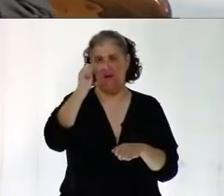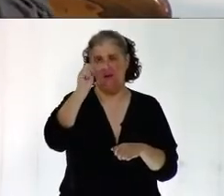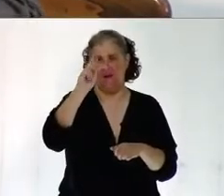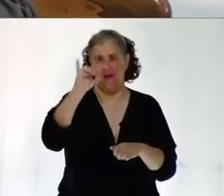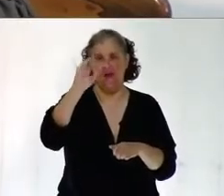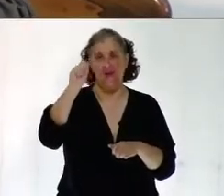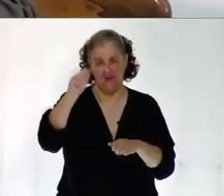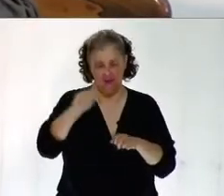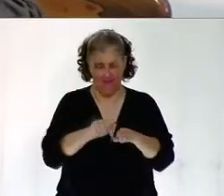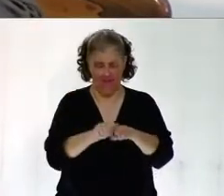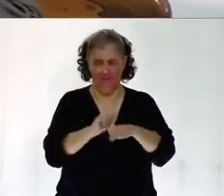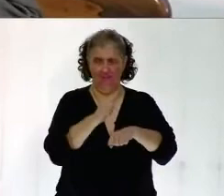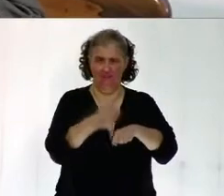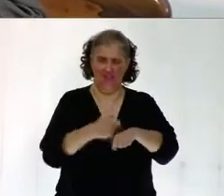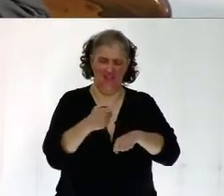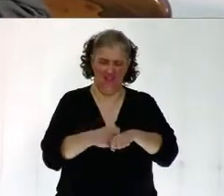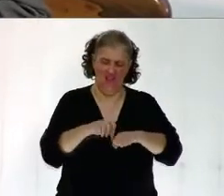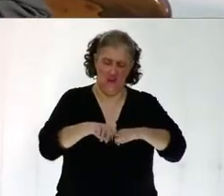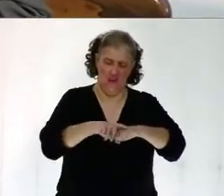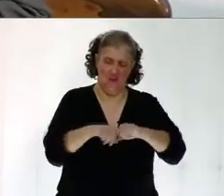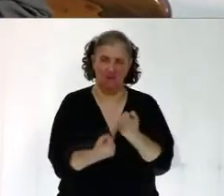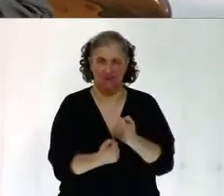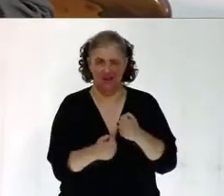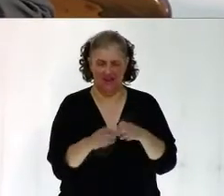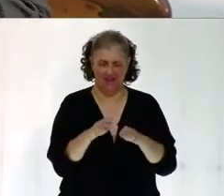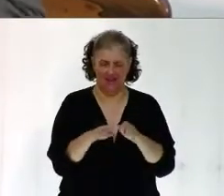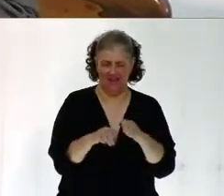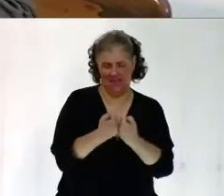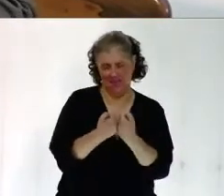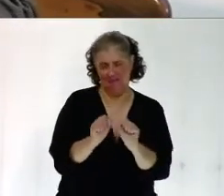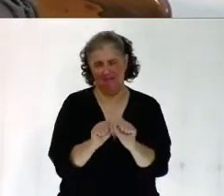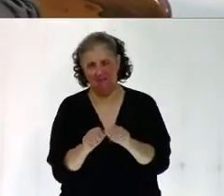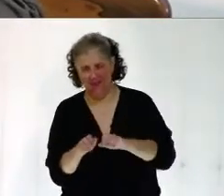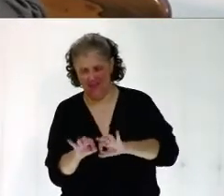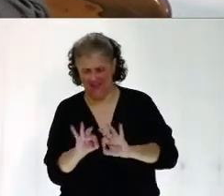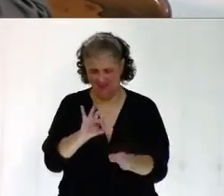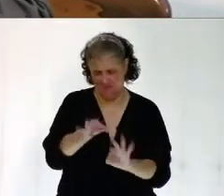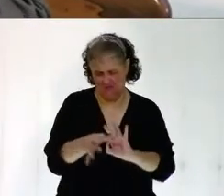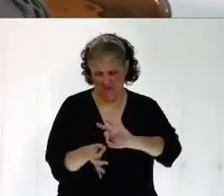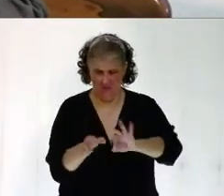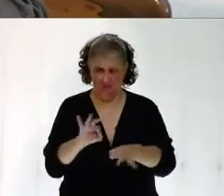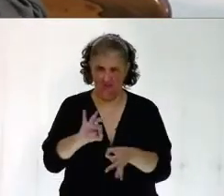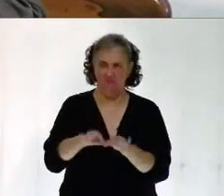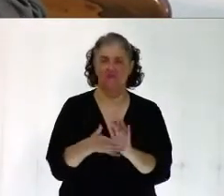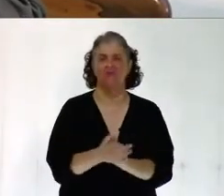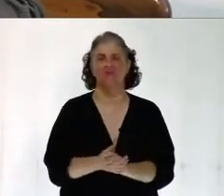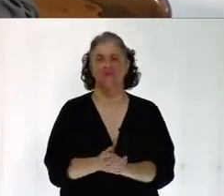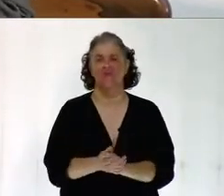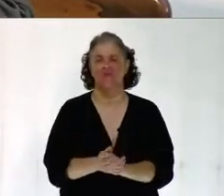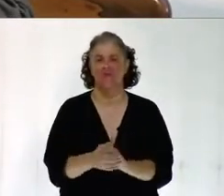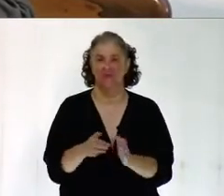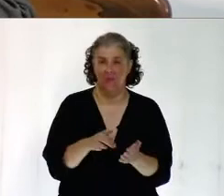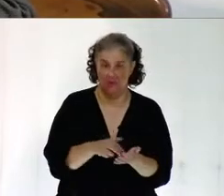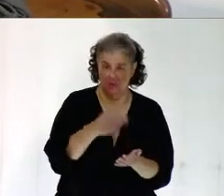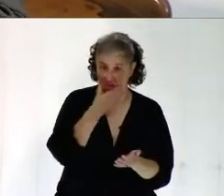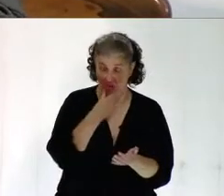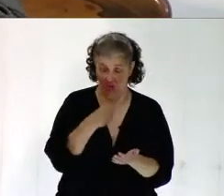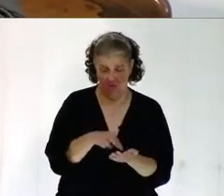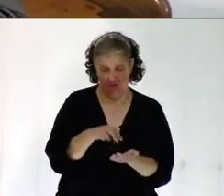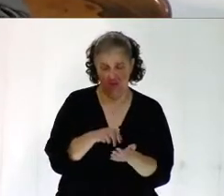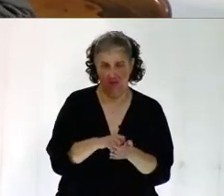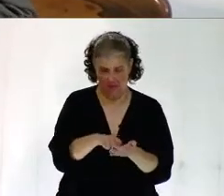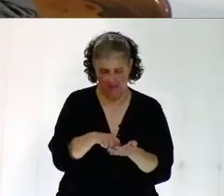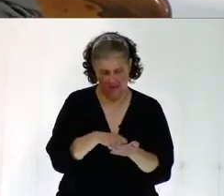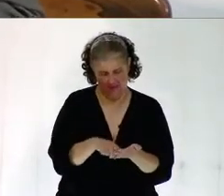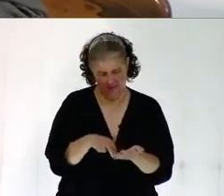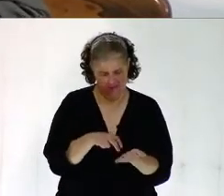as rochas estão trancadas em muitos lugares os passos soam de forma